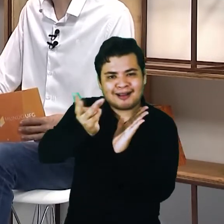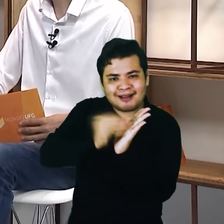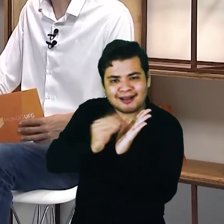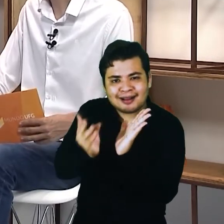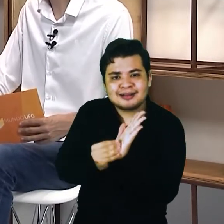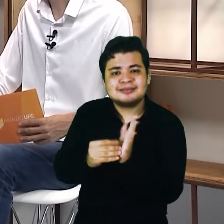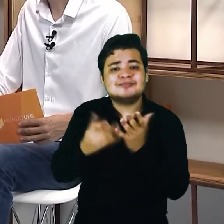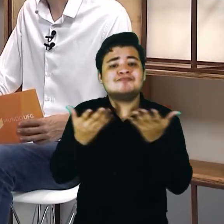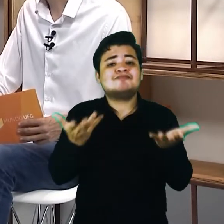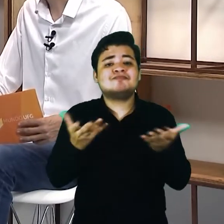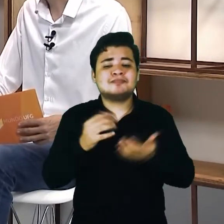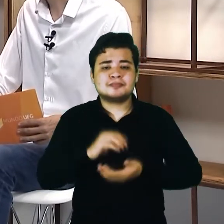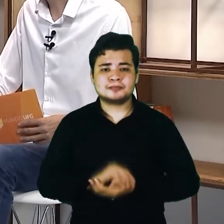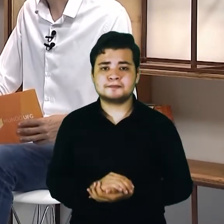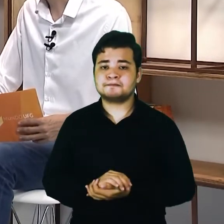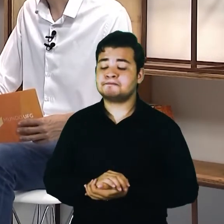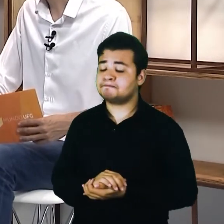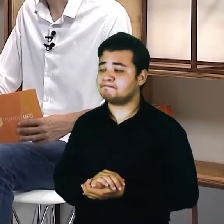espécies, enfim?